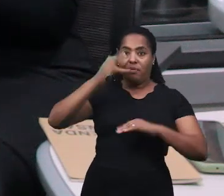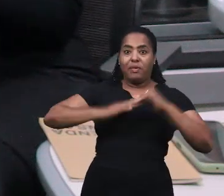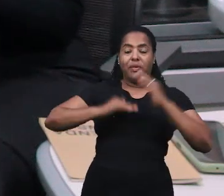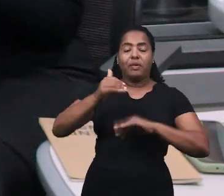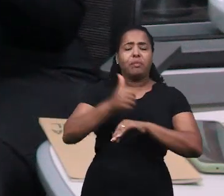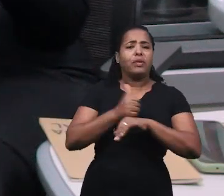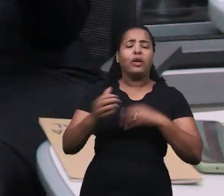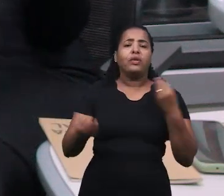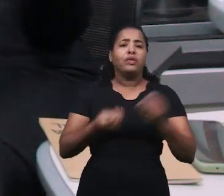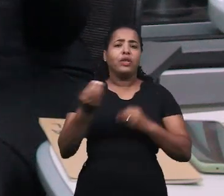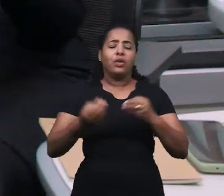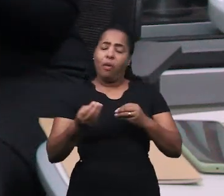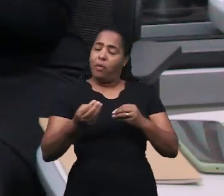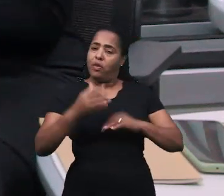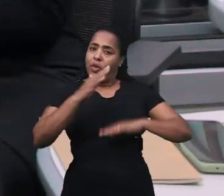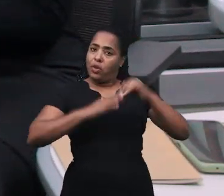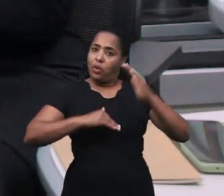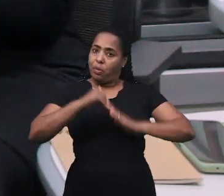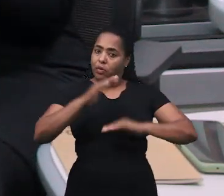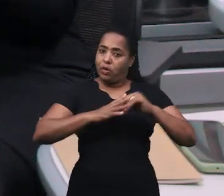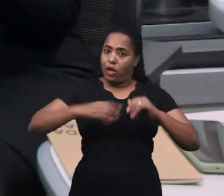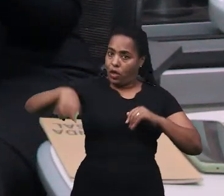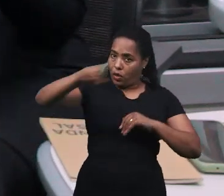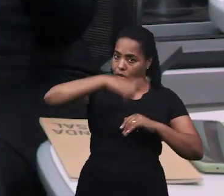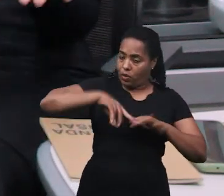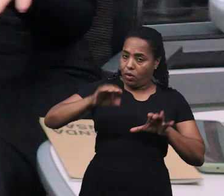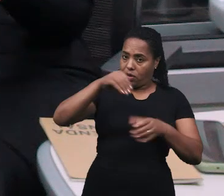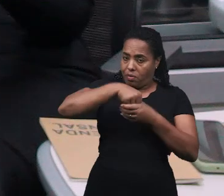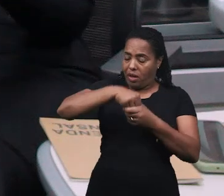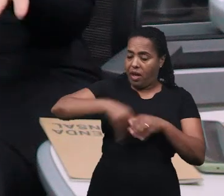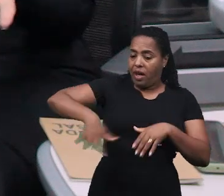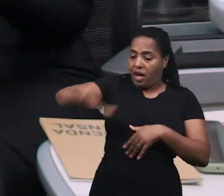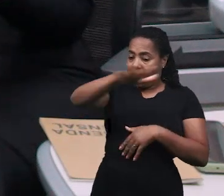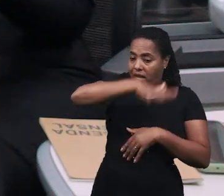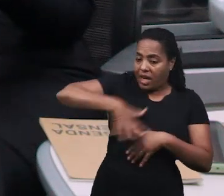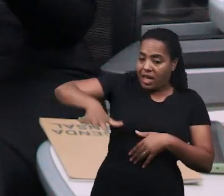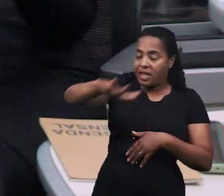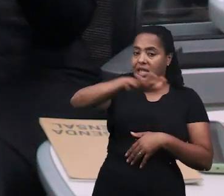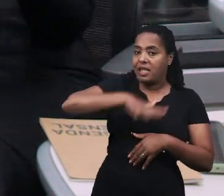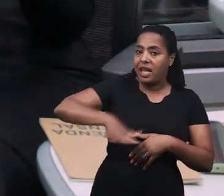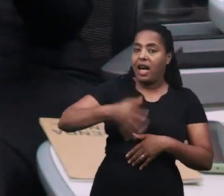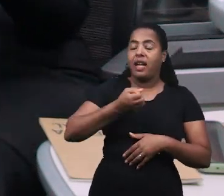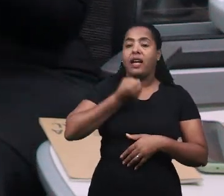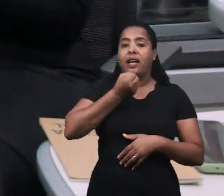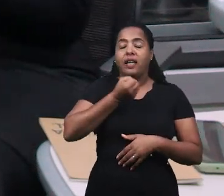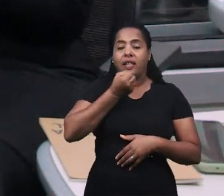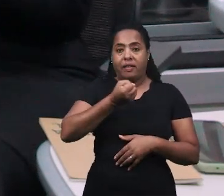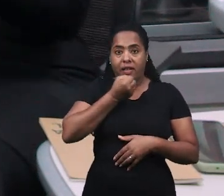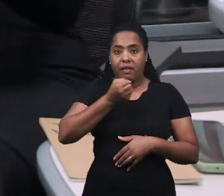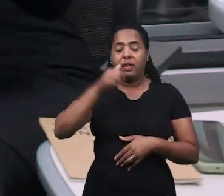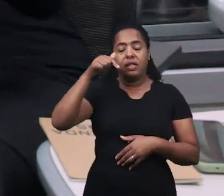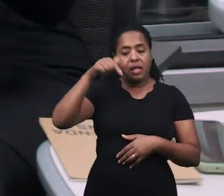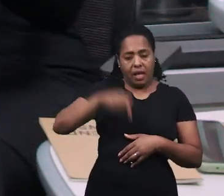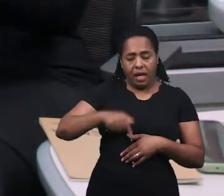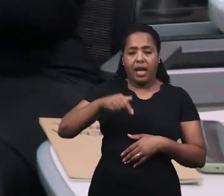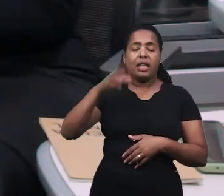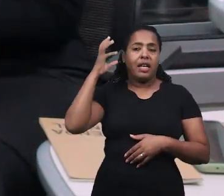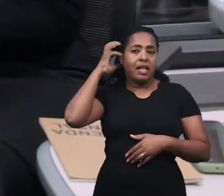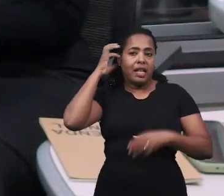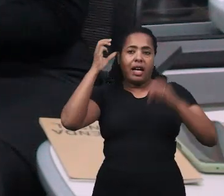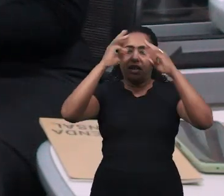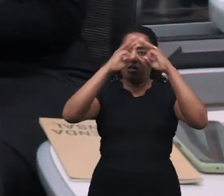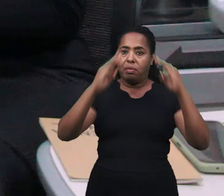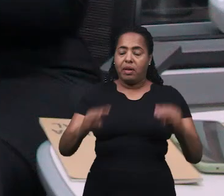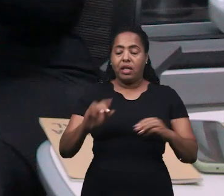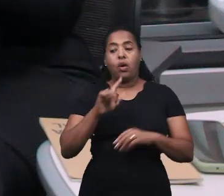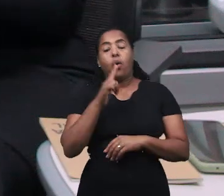E como eu faço isso? São os profissionais do nosso meio mesmo, porque eles têm que residir aqui nessa região, porque eles são entrevistados aqui na